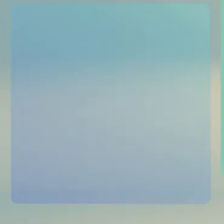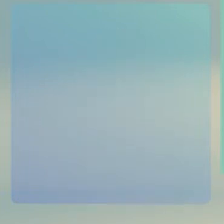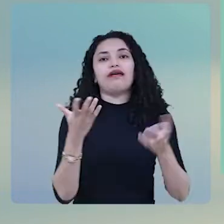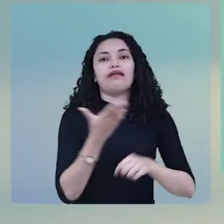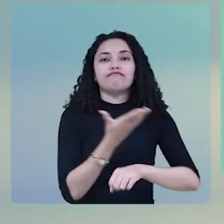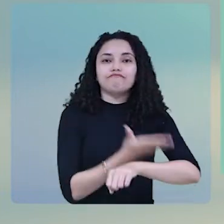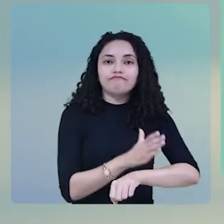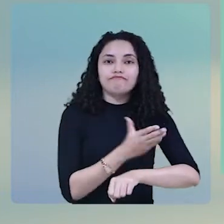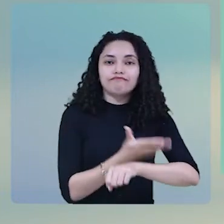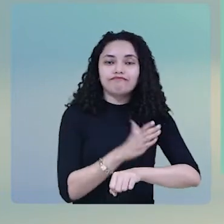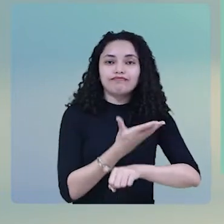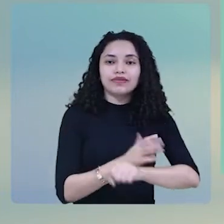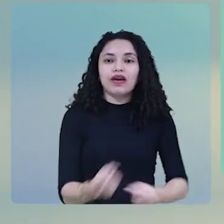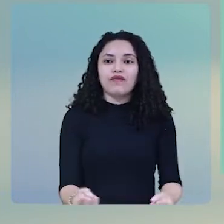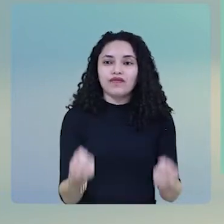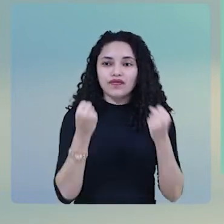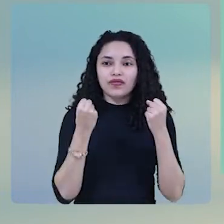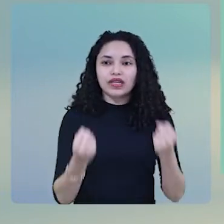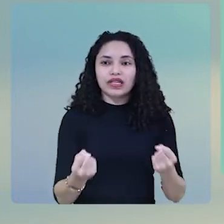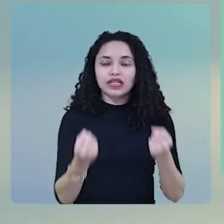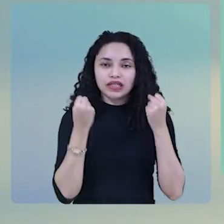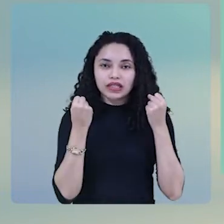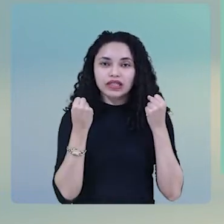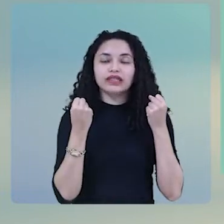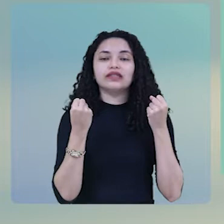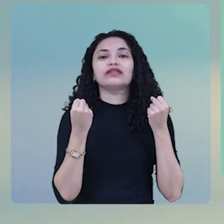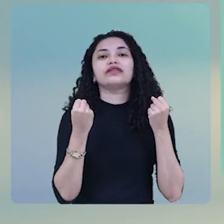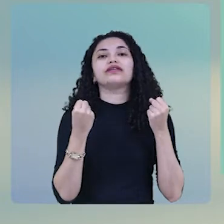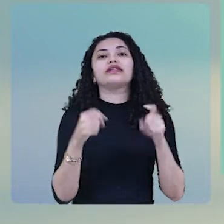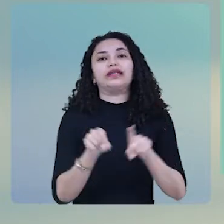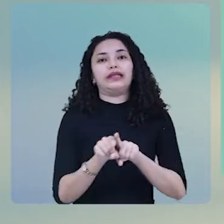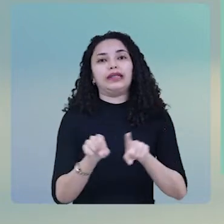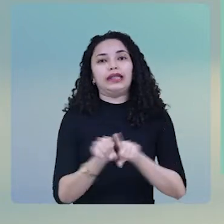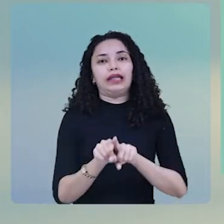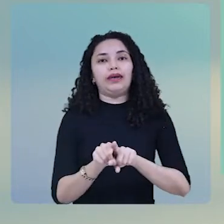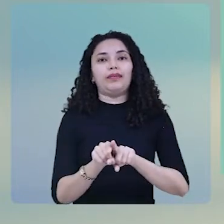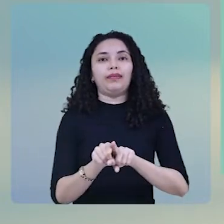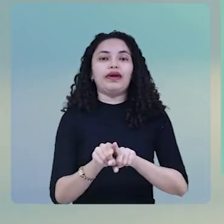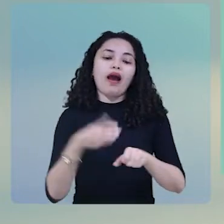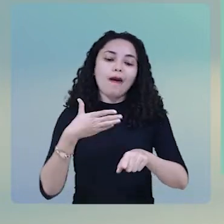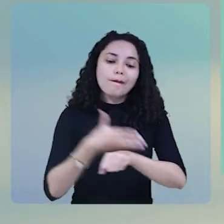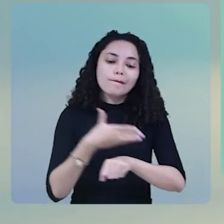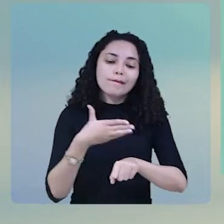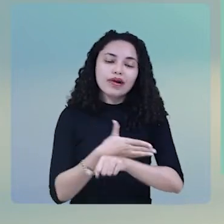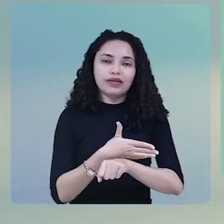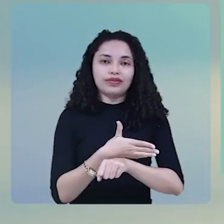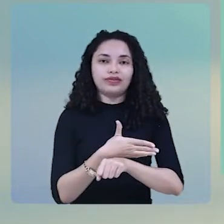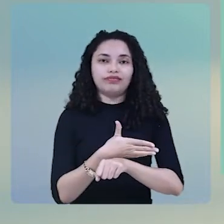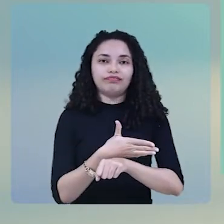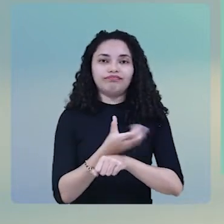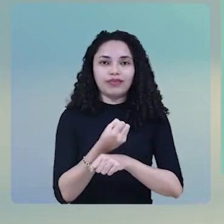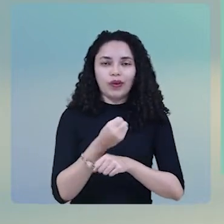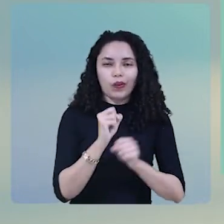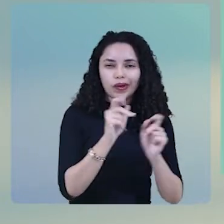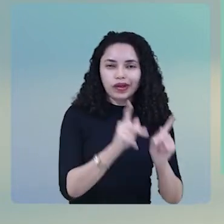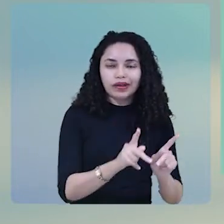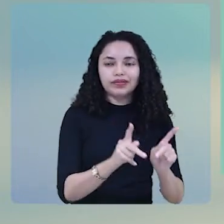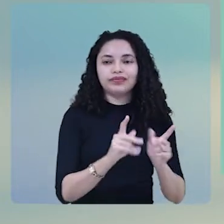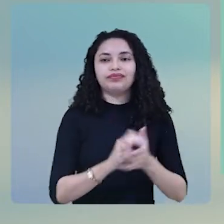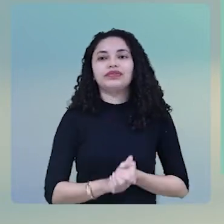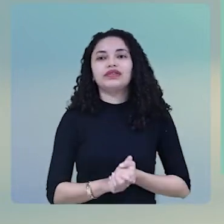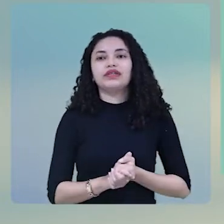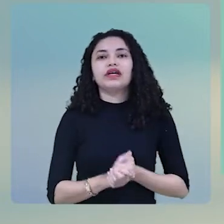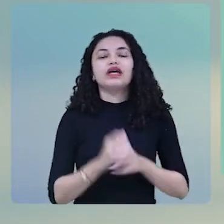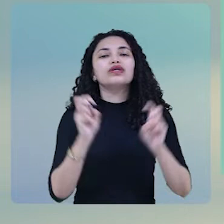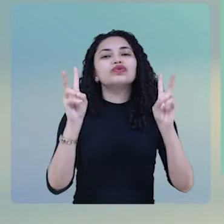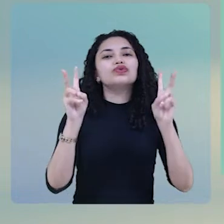diferença entre atividade física e exercício físico? Quando falamos de atividade física, o